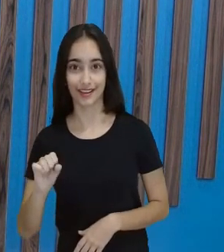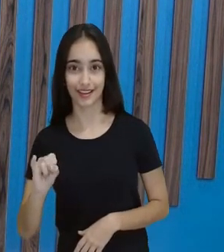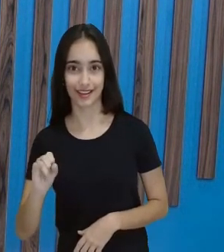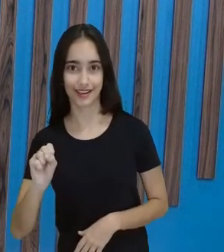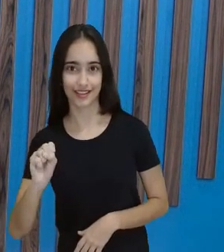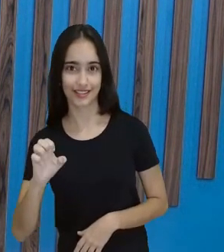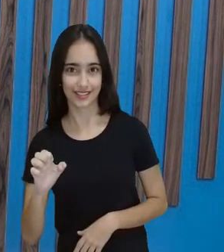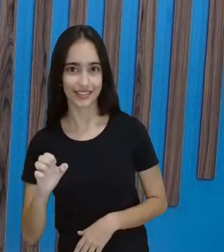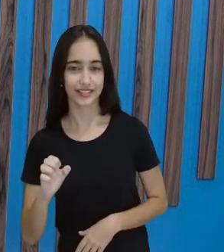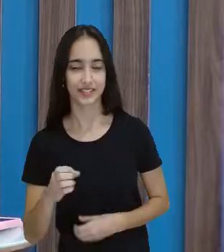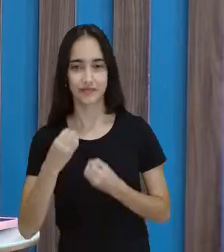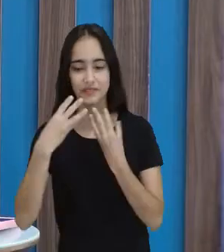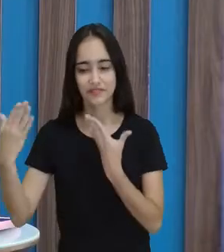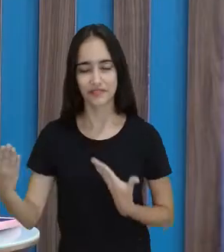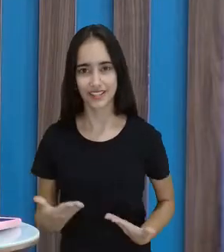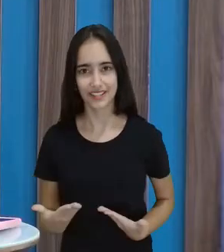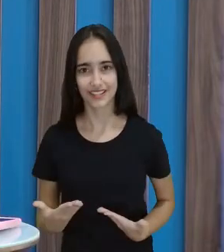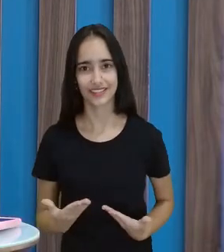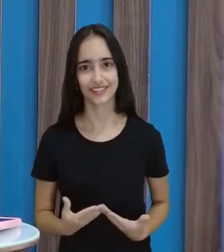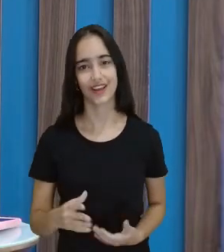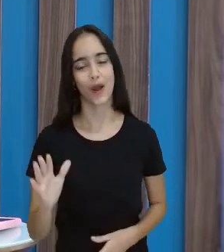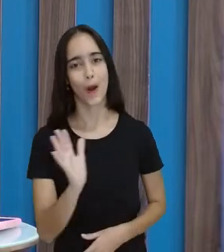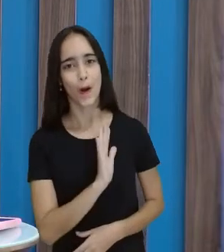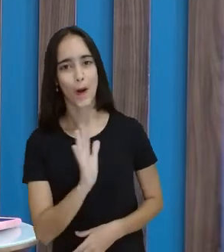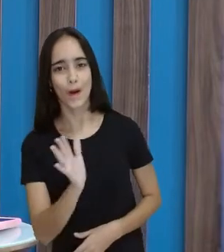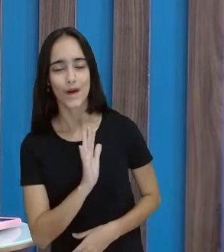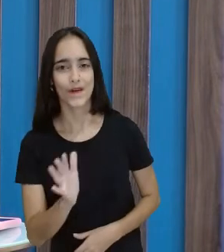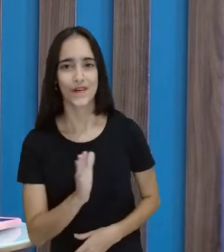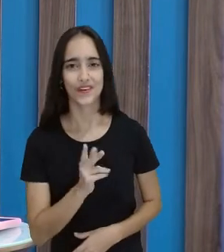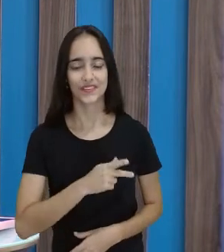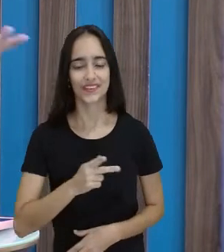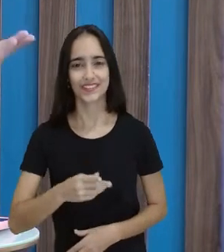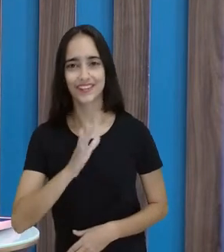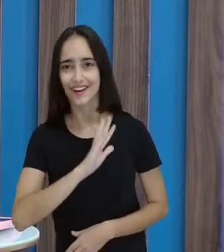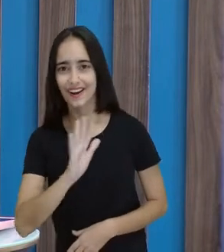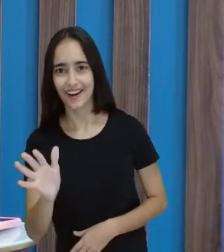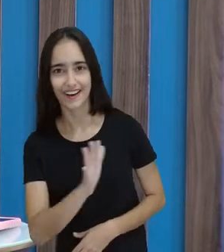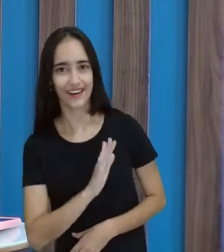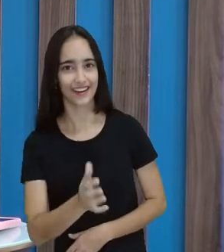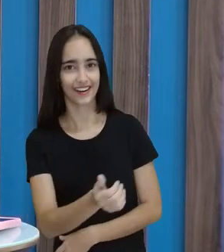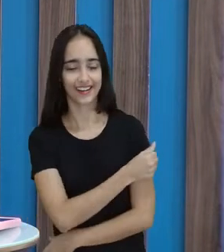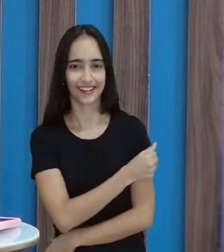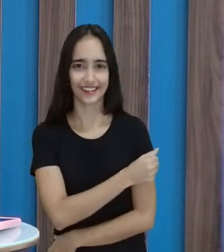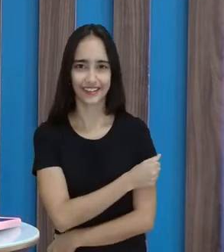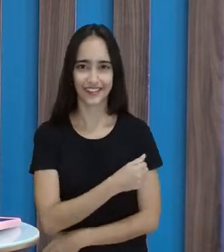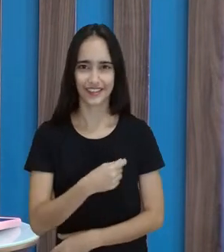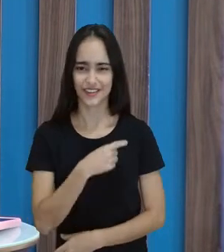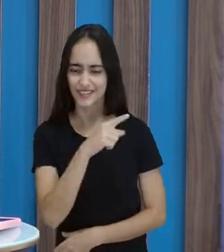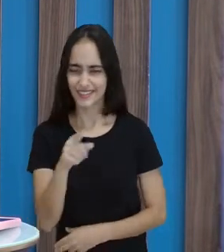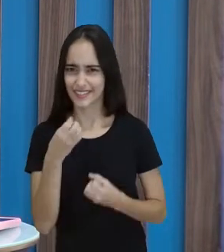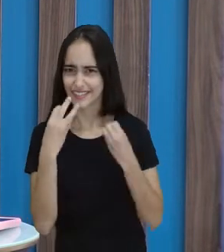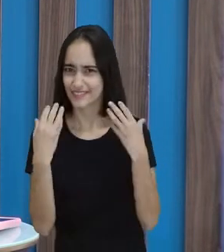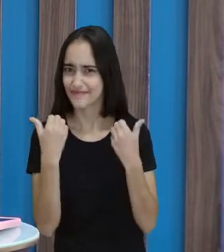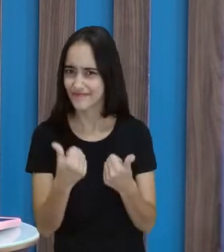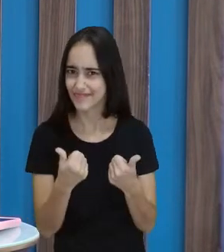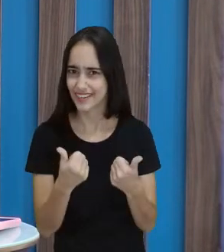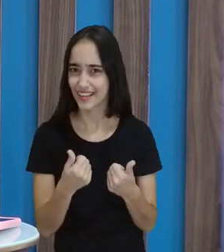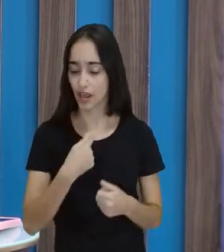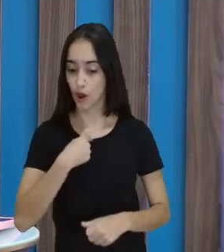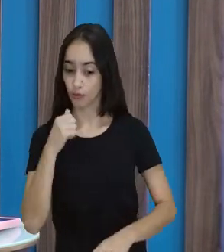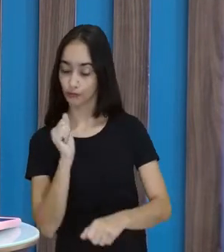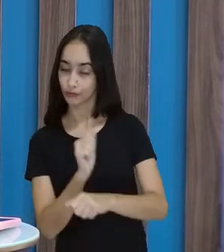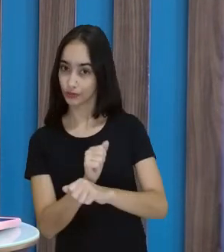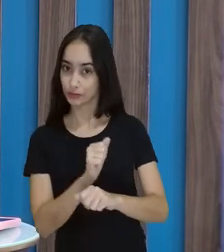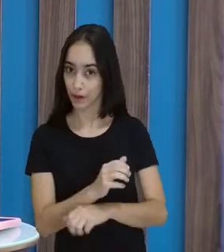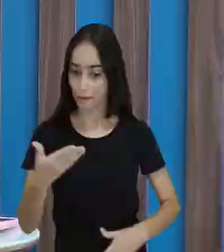bem-vinda, professora Keise. Olá, professora Kátia. Olá, estudantes, como vocês estão? Estou aqui aguardando a participação de todo mundo,